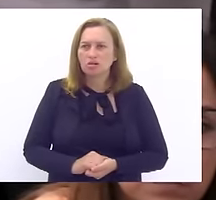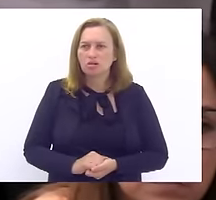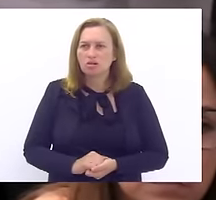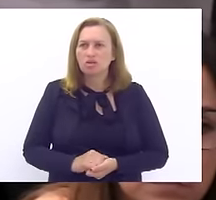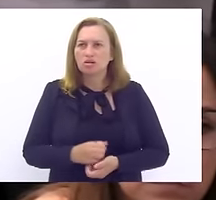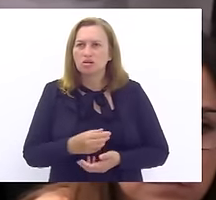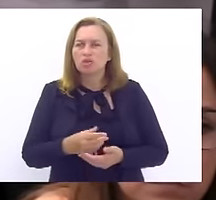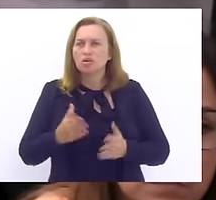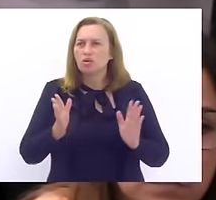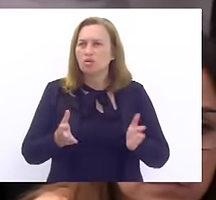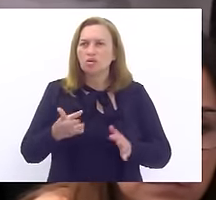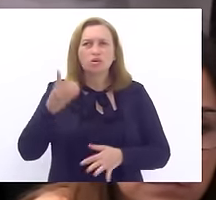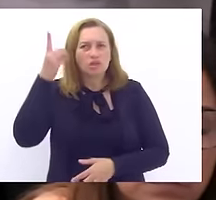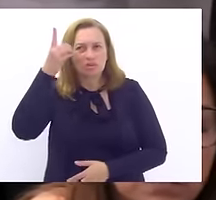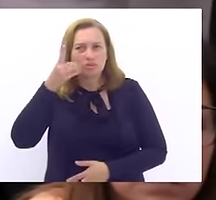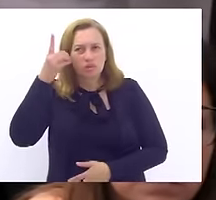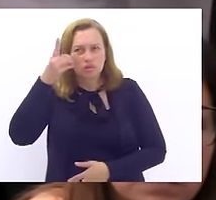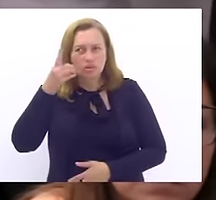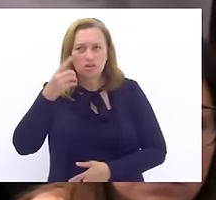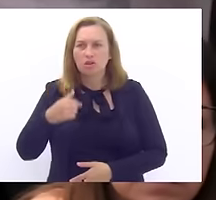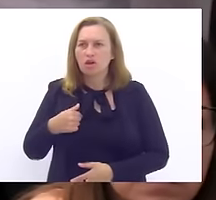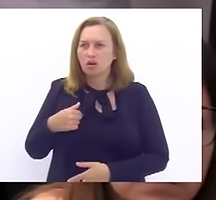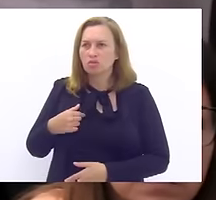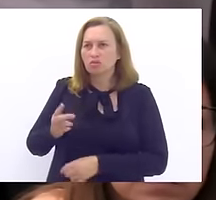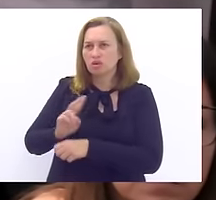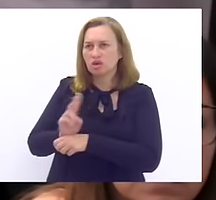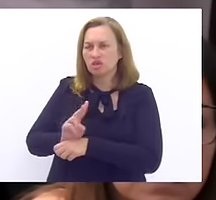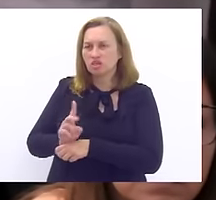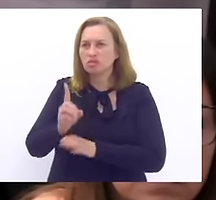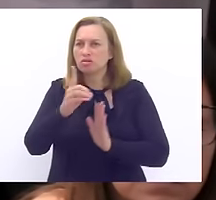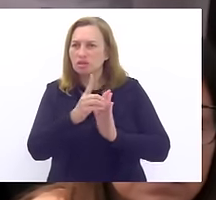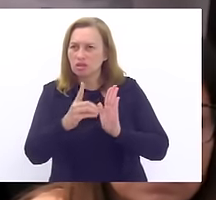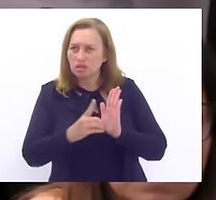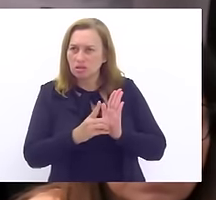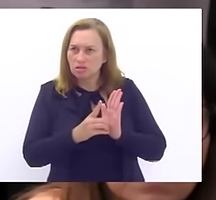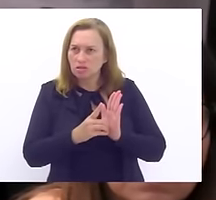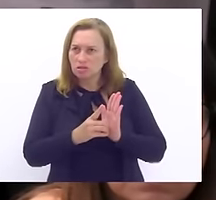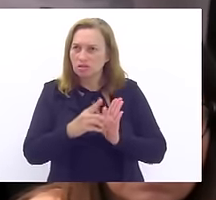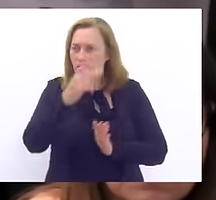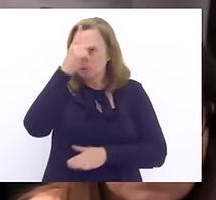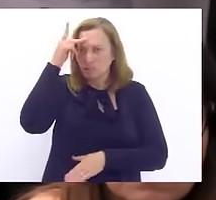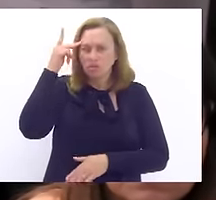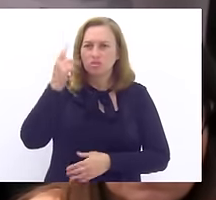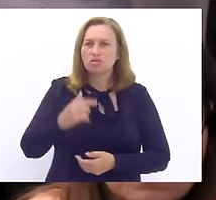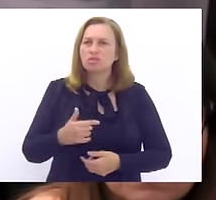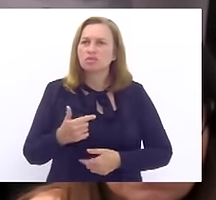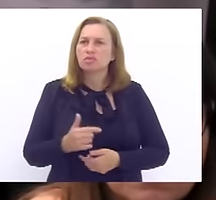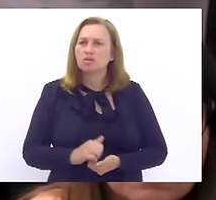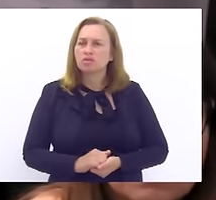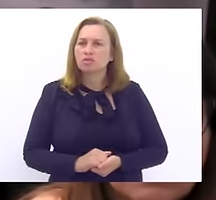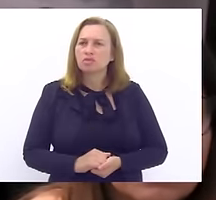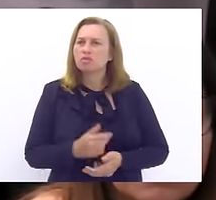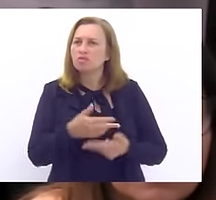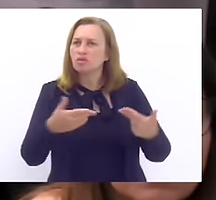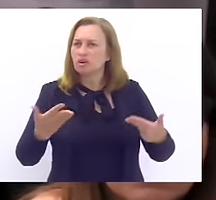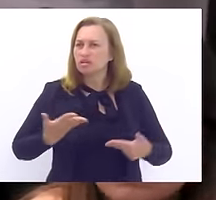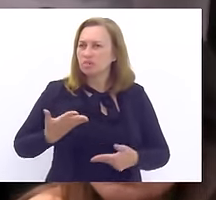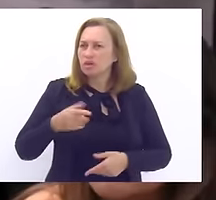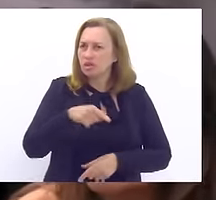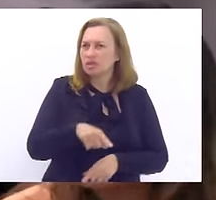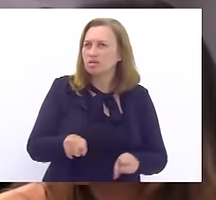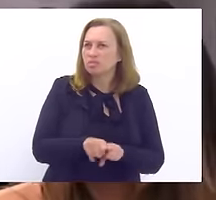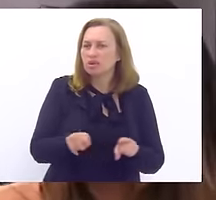Deputado falou que eu sou agente da autoridade de trânsito uma das pessoas que removem com vários colegas aqui também